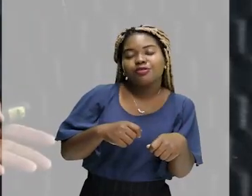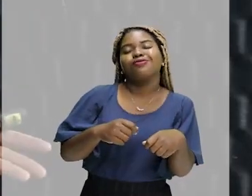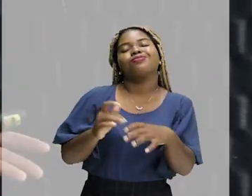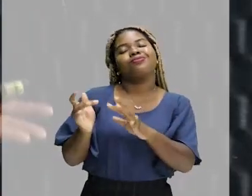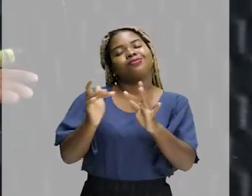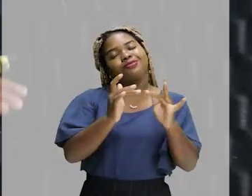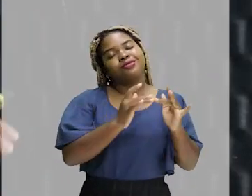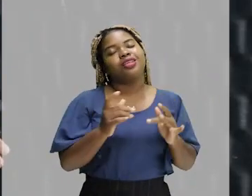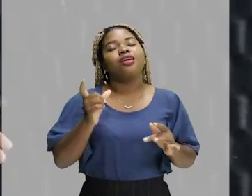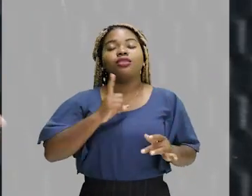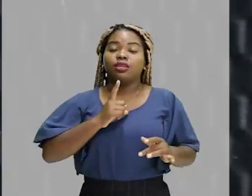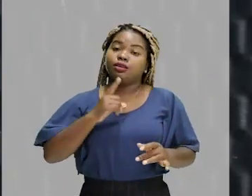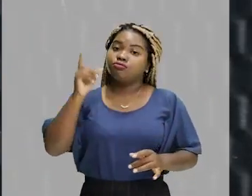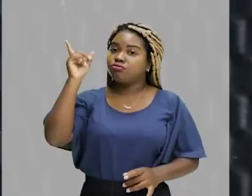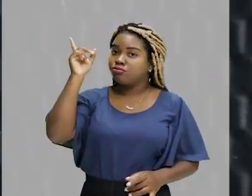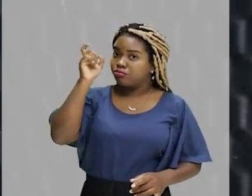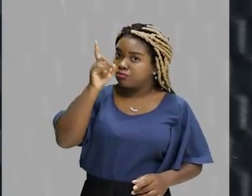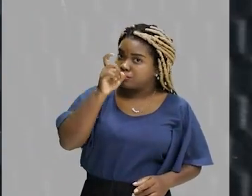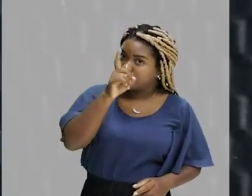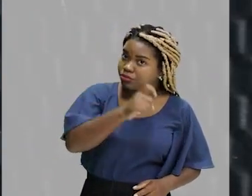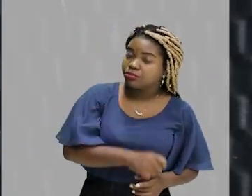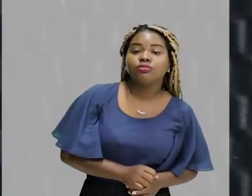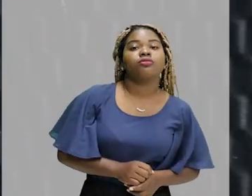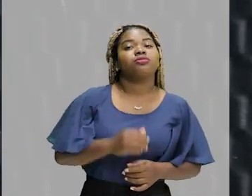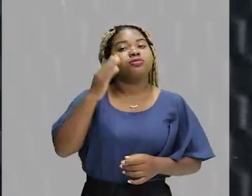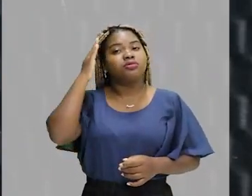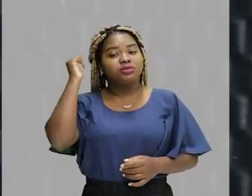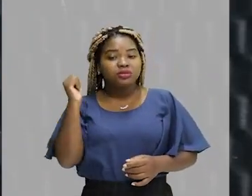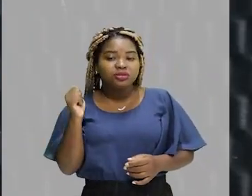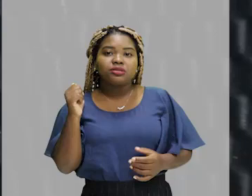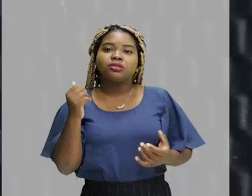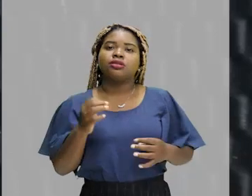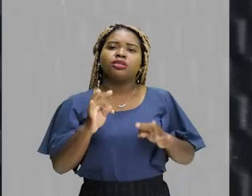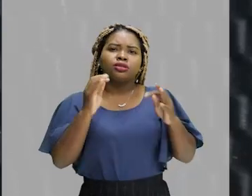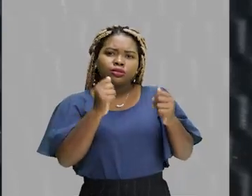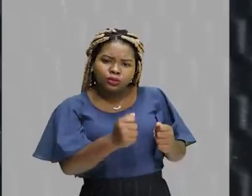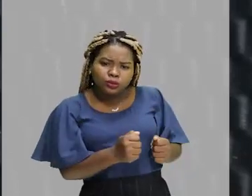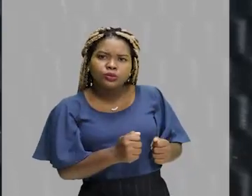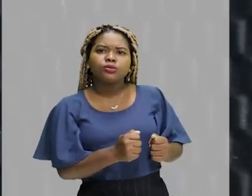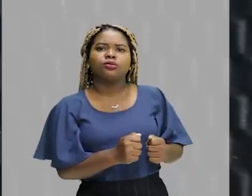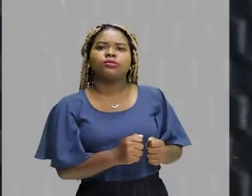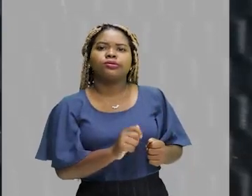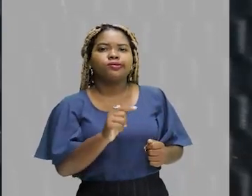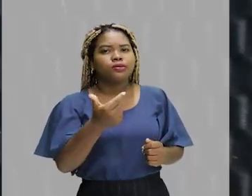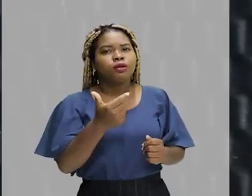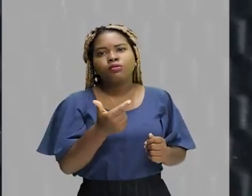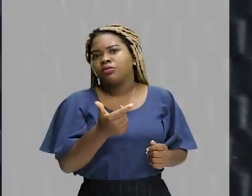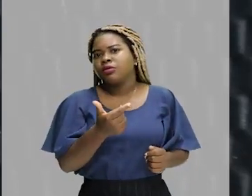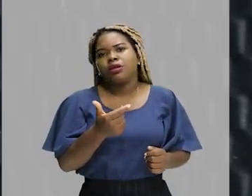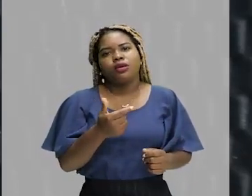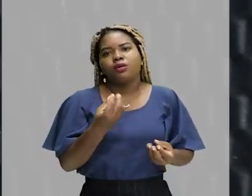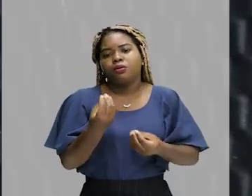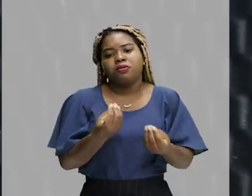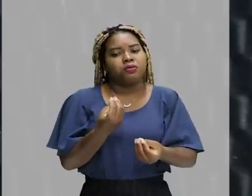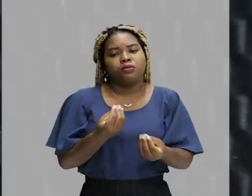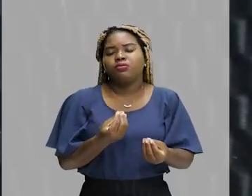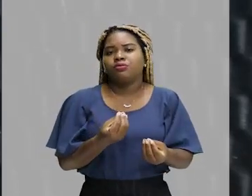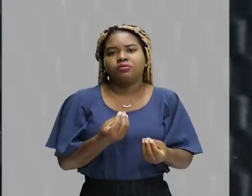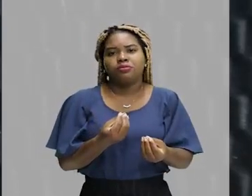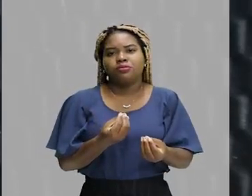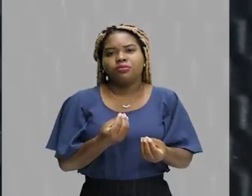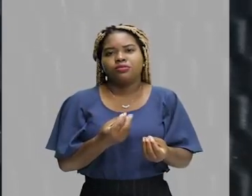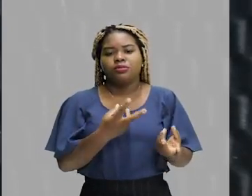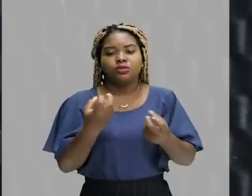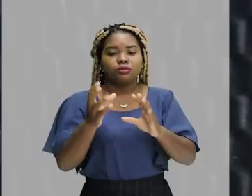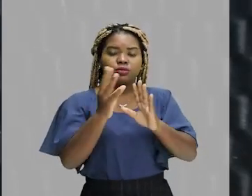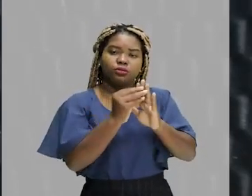nossas dificuldades, obviamente. Eu sei que nem todo mundo vai ter acesso imediatamente ao conteúdo, à aula, mas em algum momento nós chegaremos